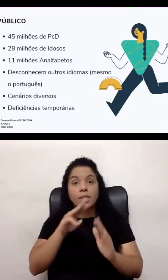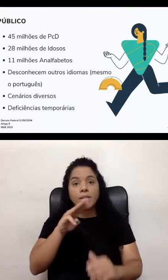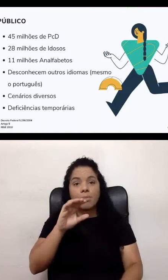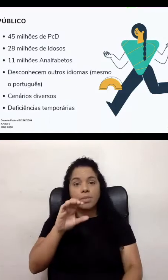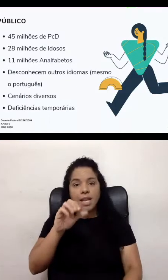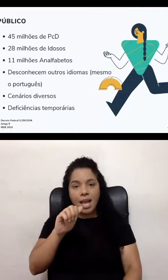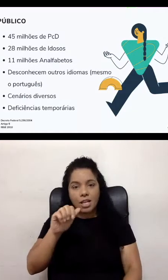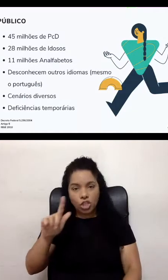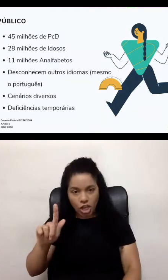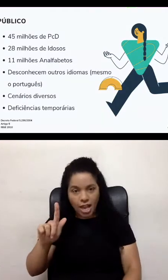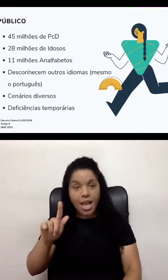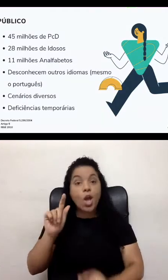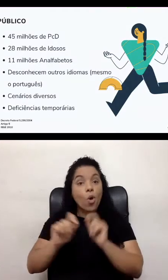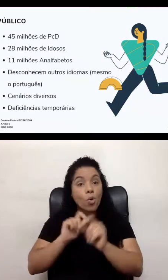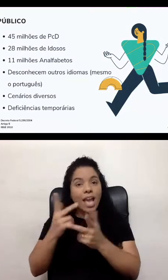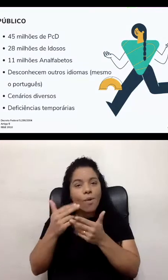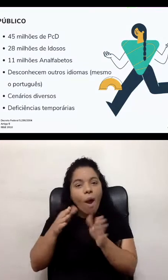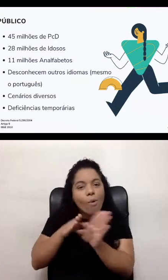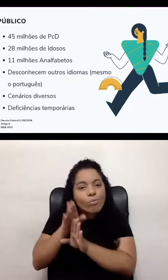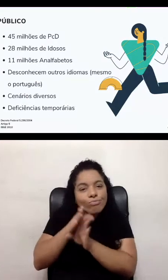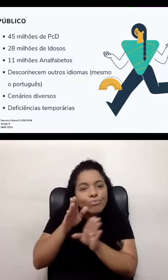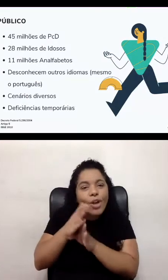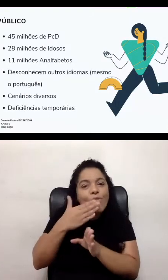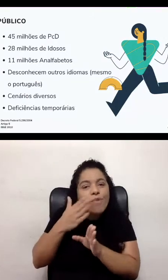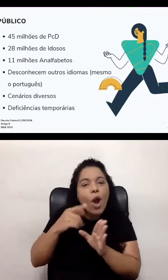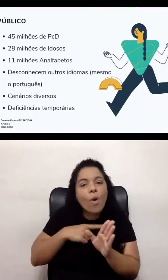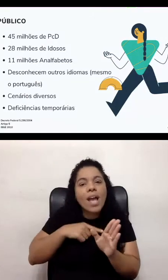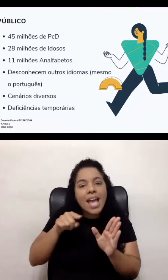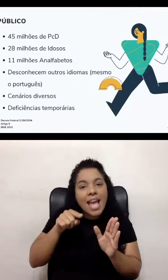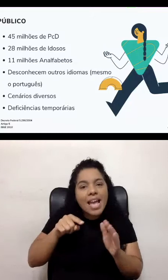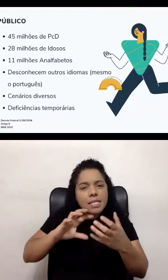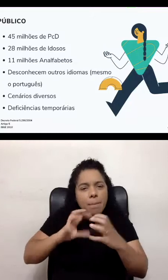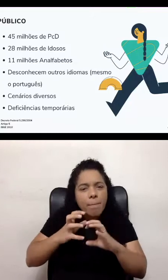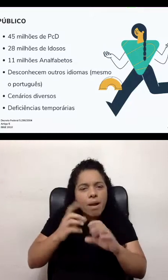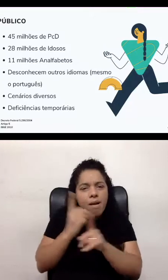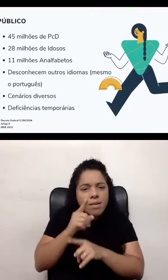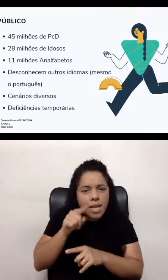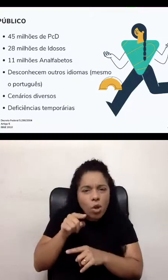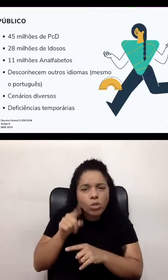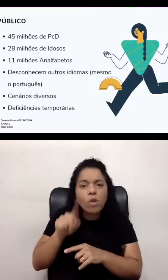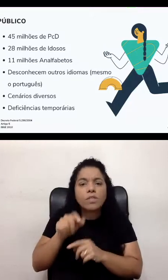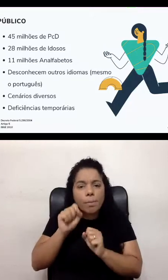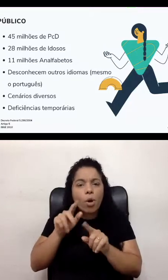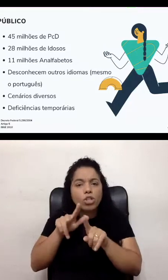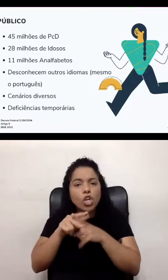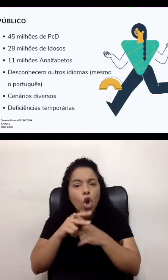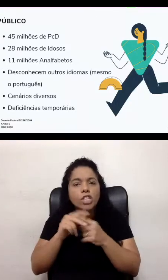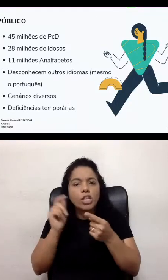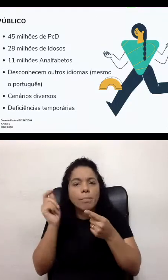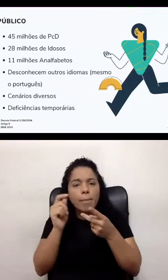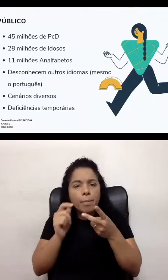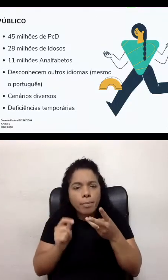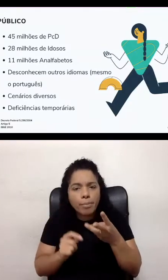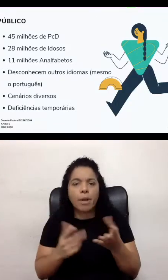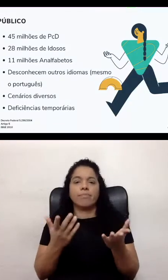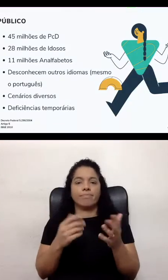WCAG, que é um guia, que fala, ó, esse bug que você encontrou aí, você pode corrigir dessa forma, dessa forma,